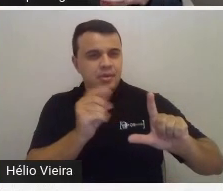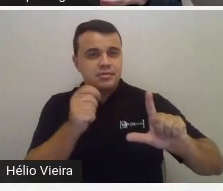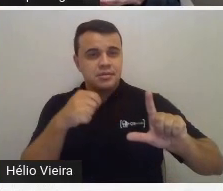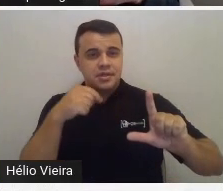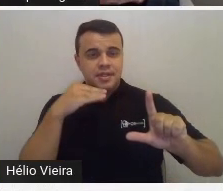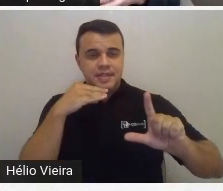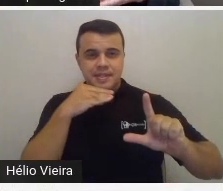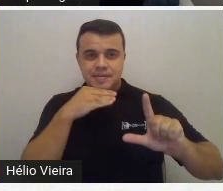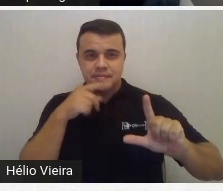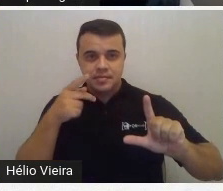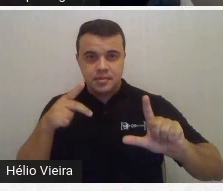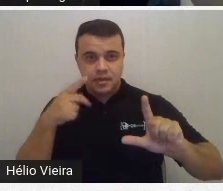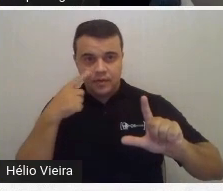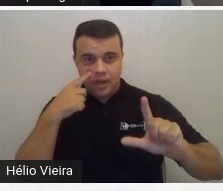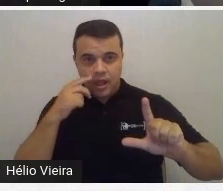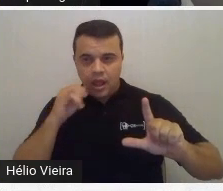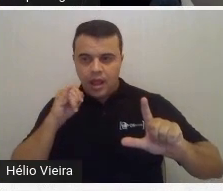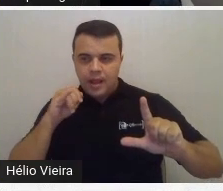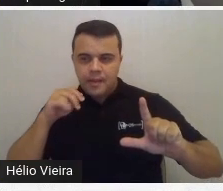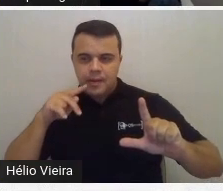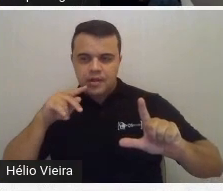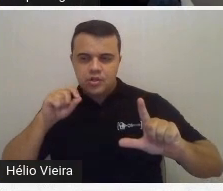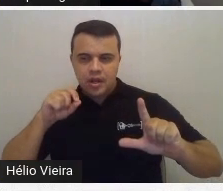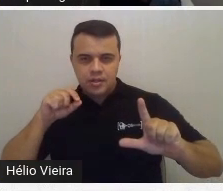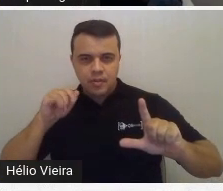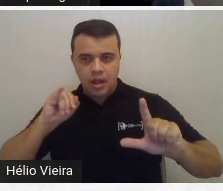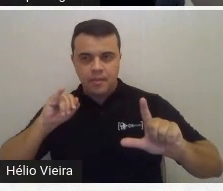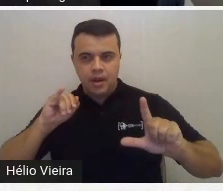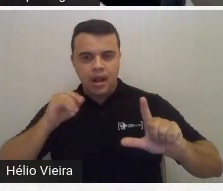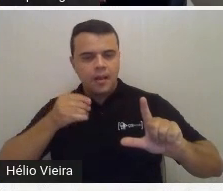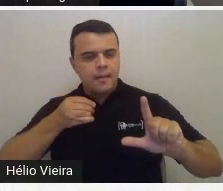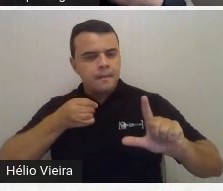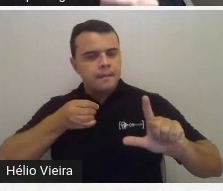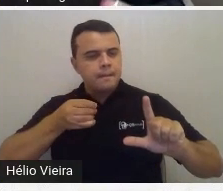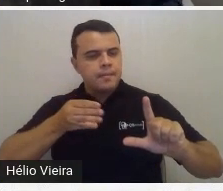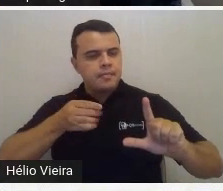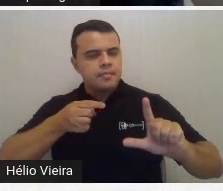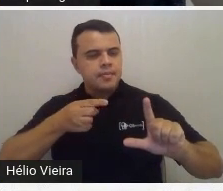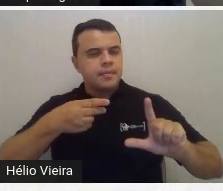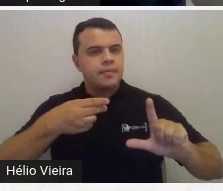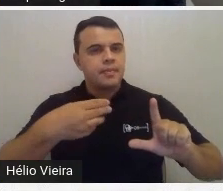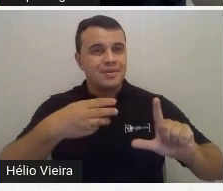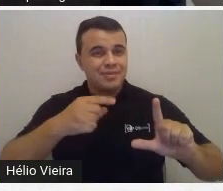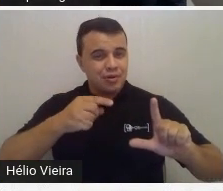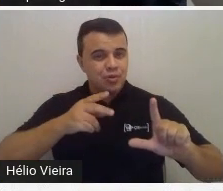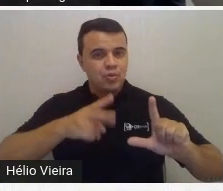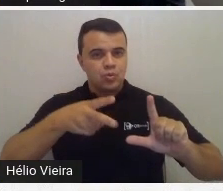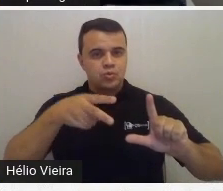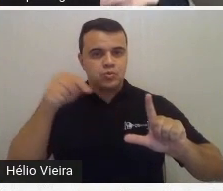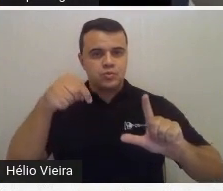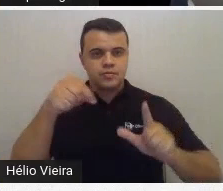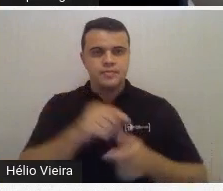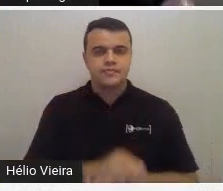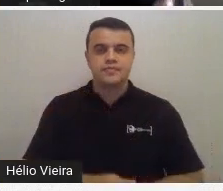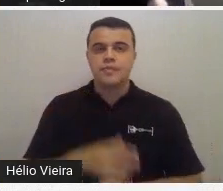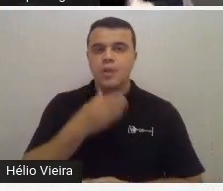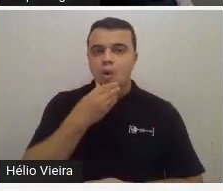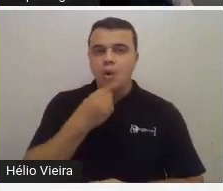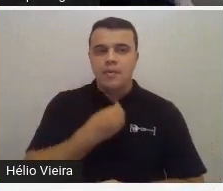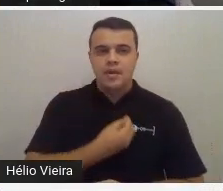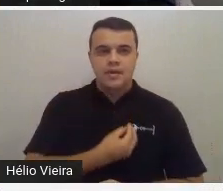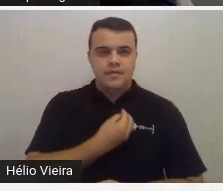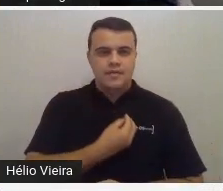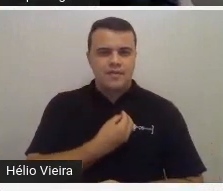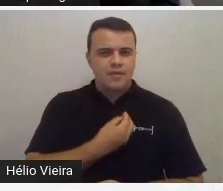do impressionismo, né, de sobrepor pinceladas, mas que ele avança aqui. Foi um homem que viveu para